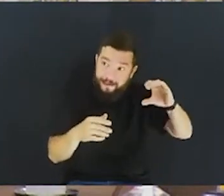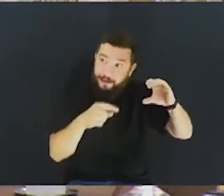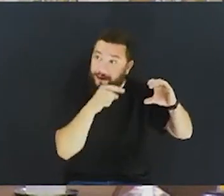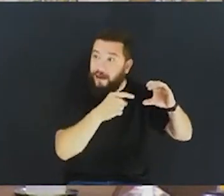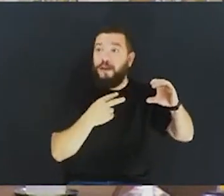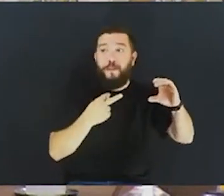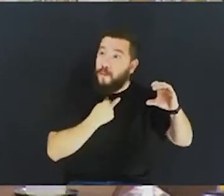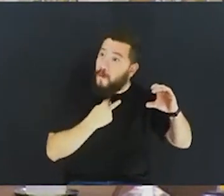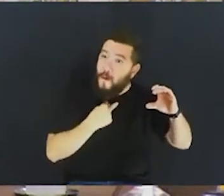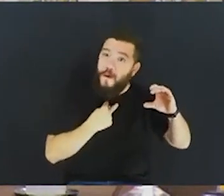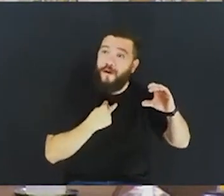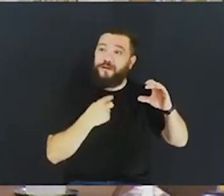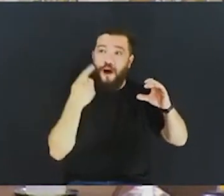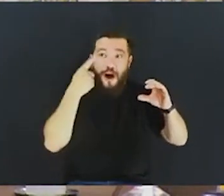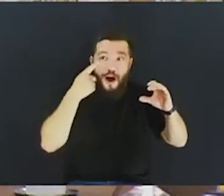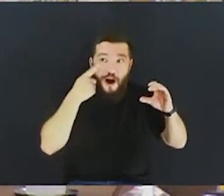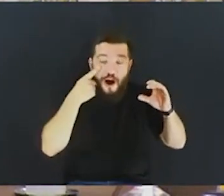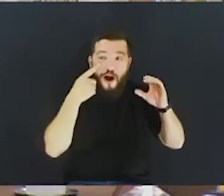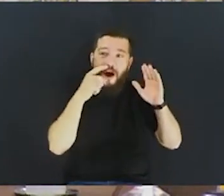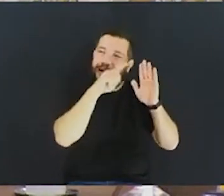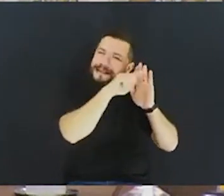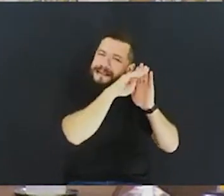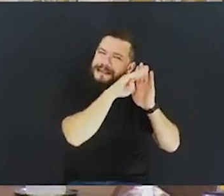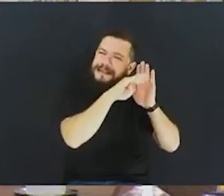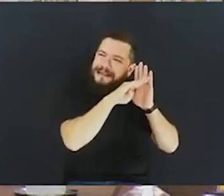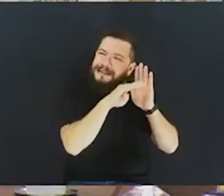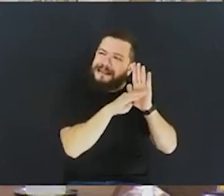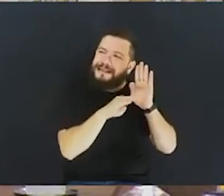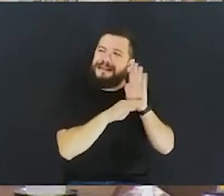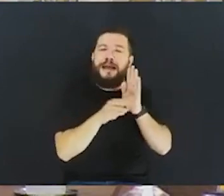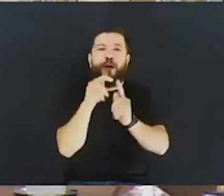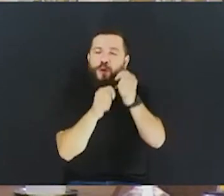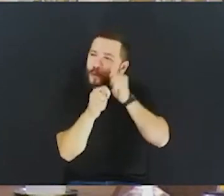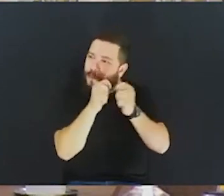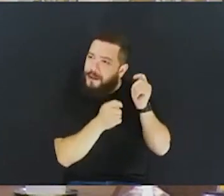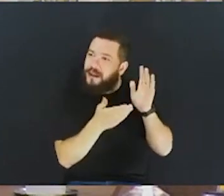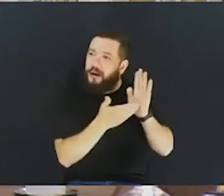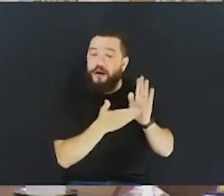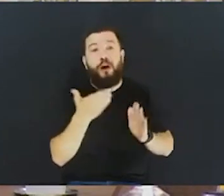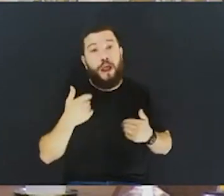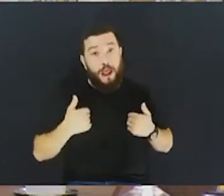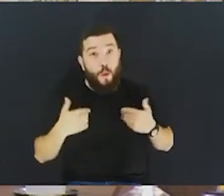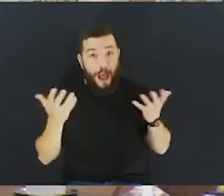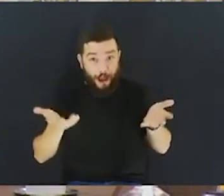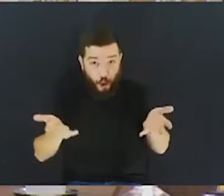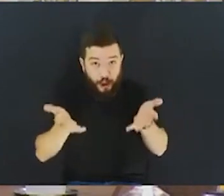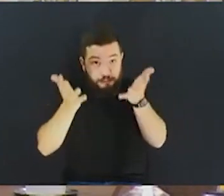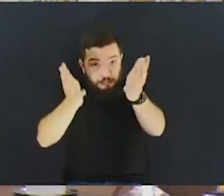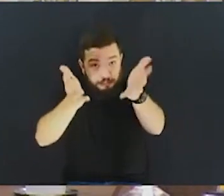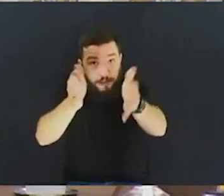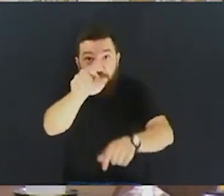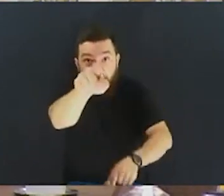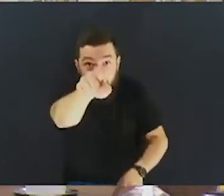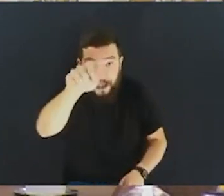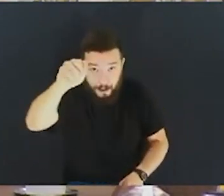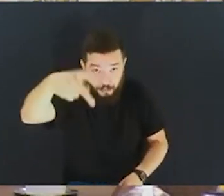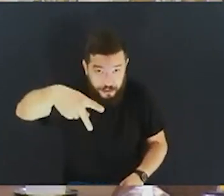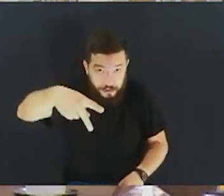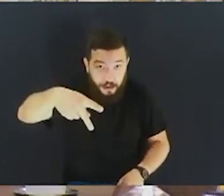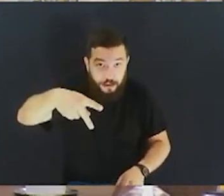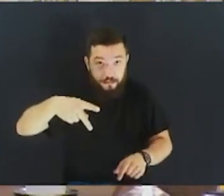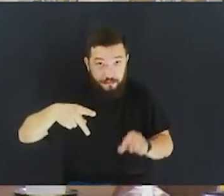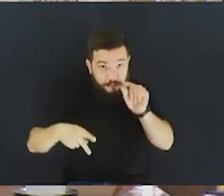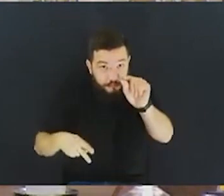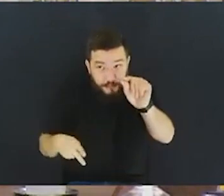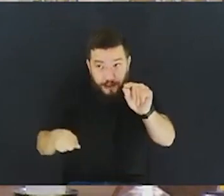para todos os aposentados da Prefeitura Municipal de Curitiba. Nós temos que pegar o sindicato, que só